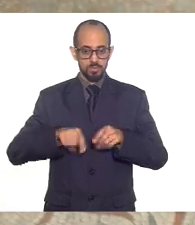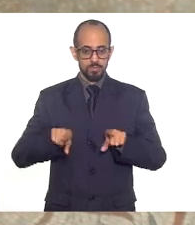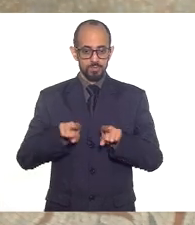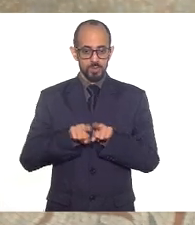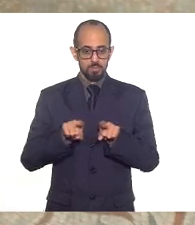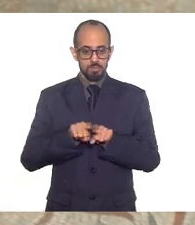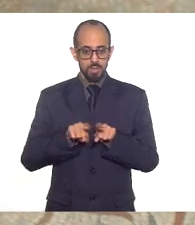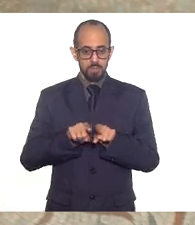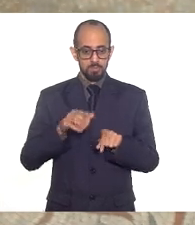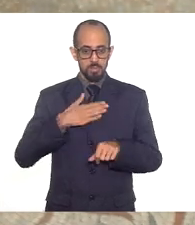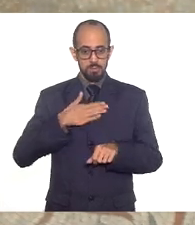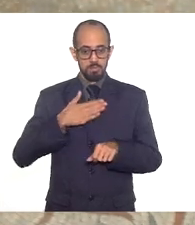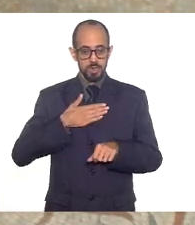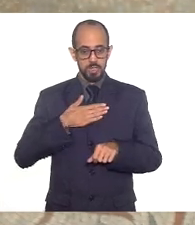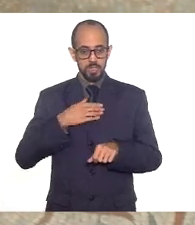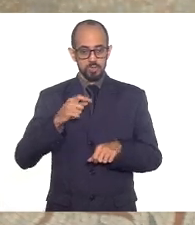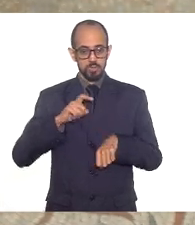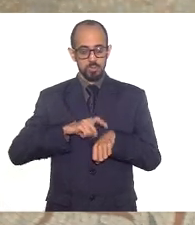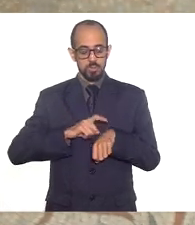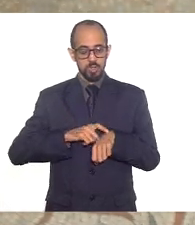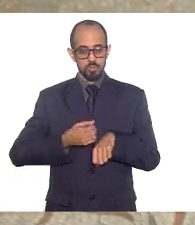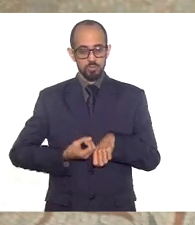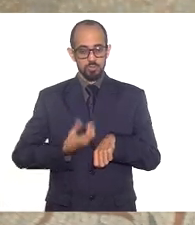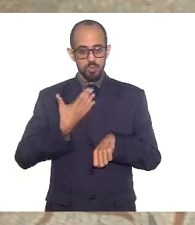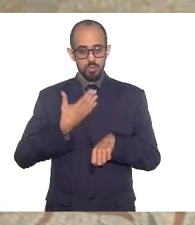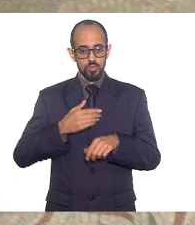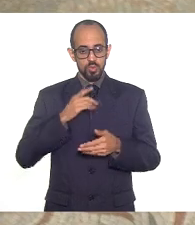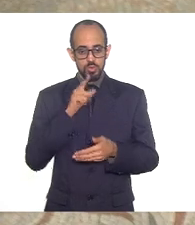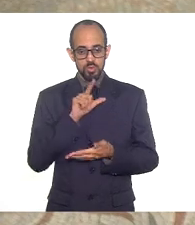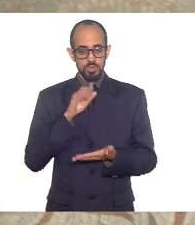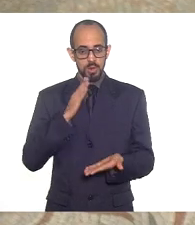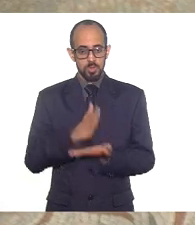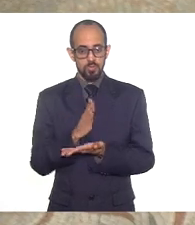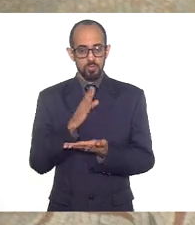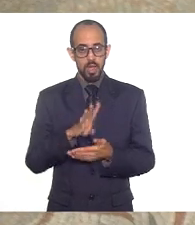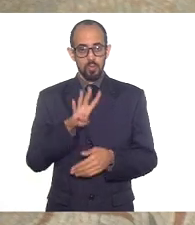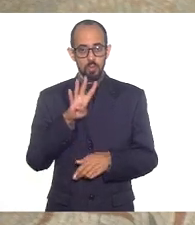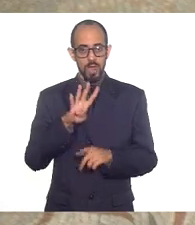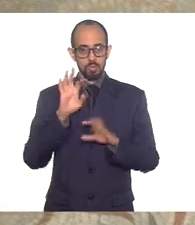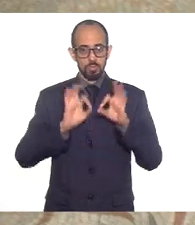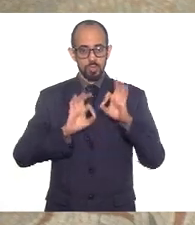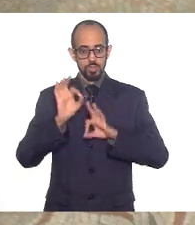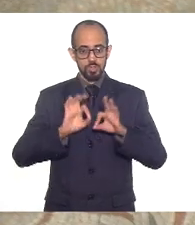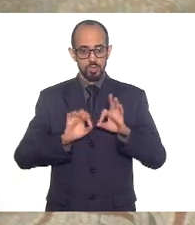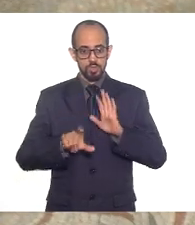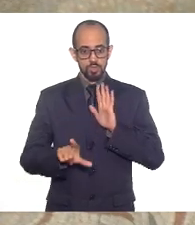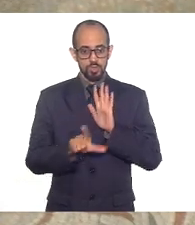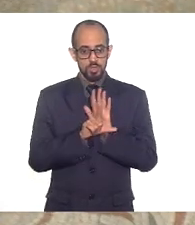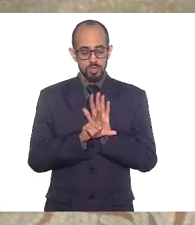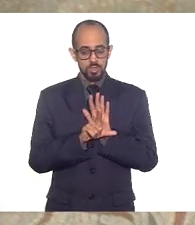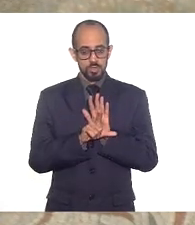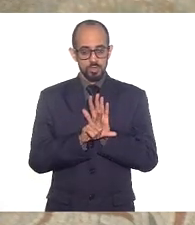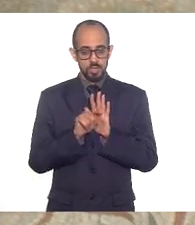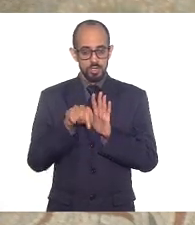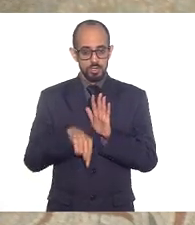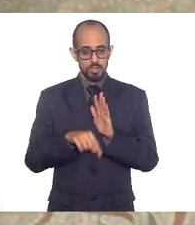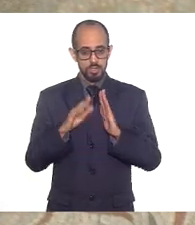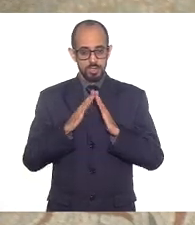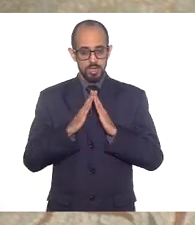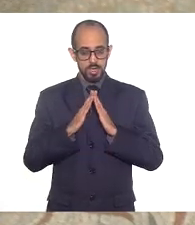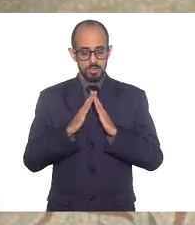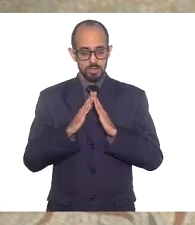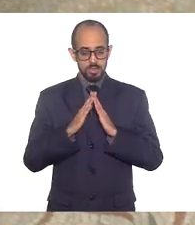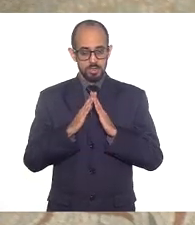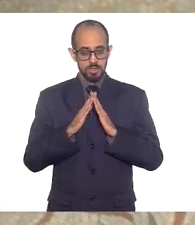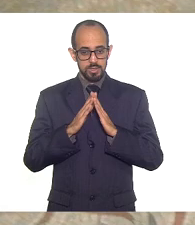e para mim também tem os momentos bons eu conseguia provar vários projetos de lei nessa casa essa semana